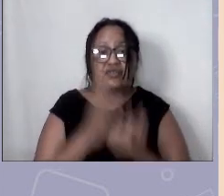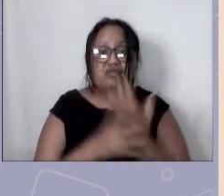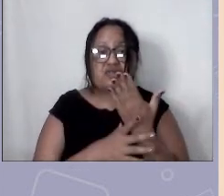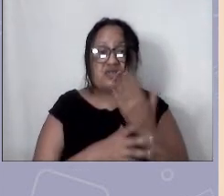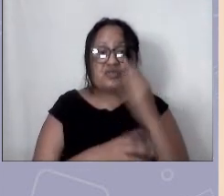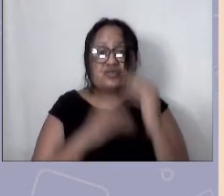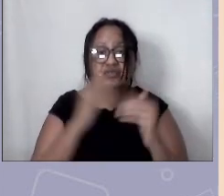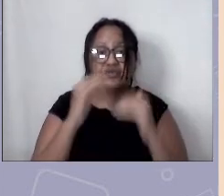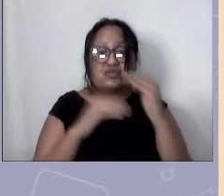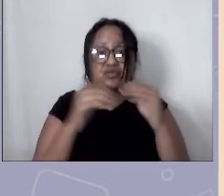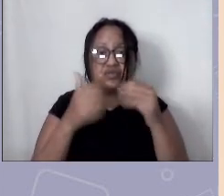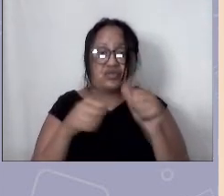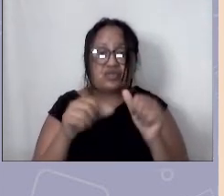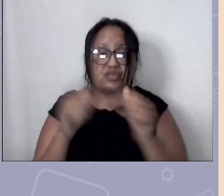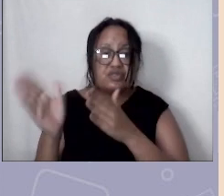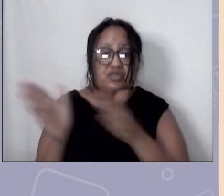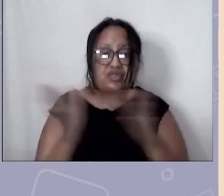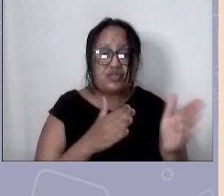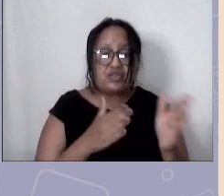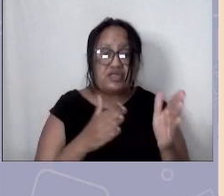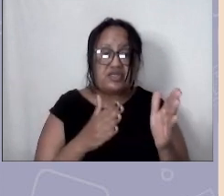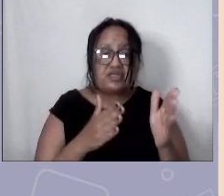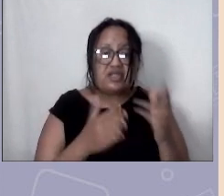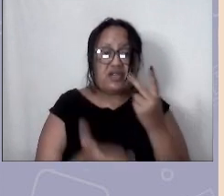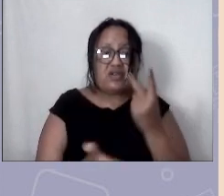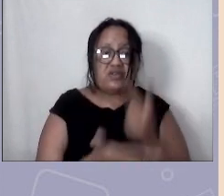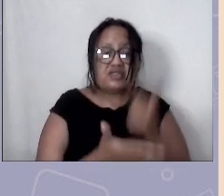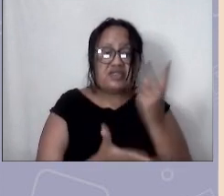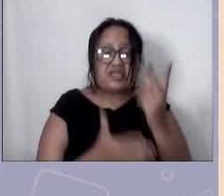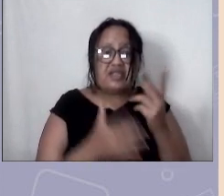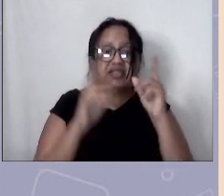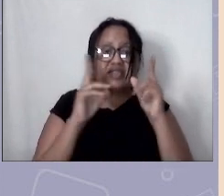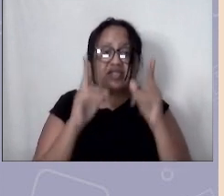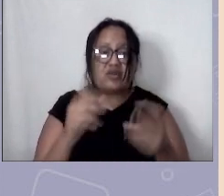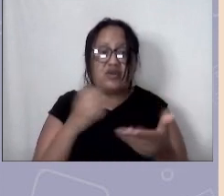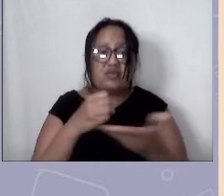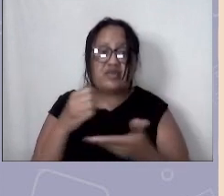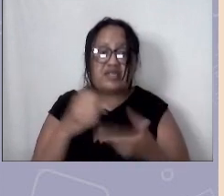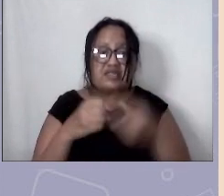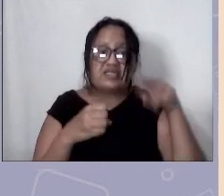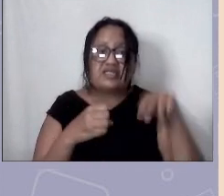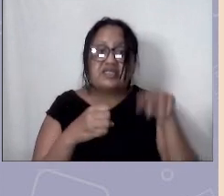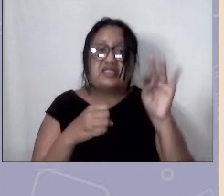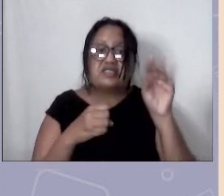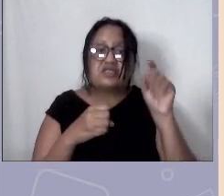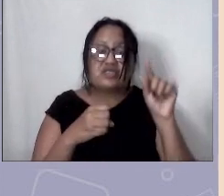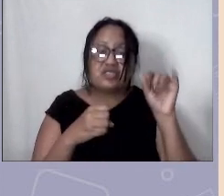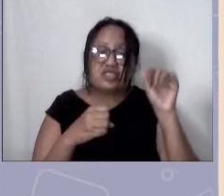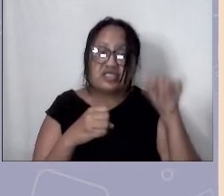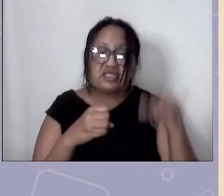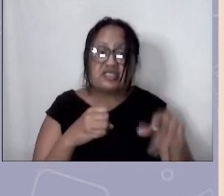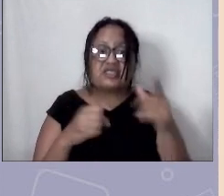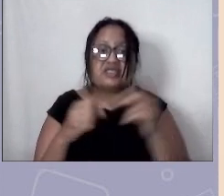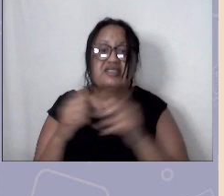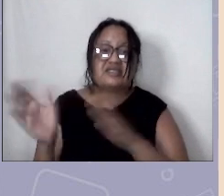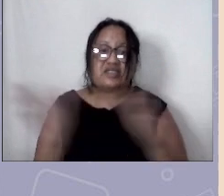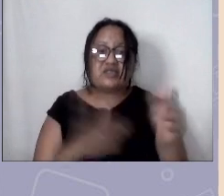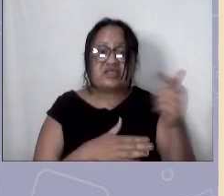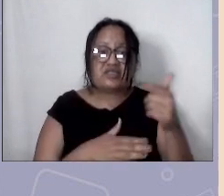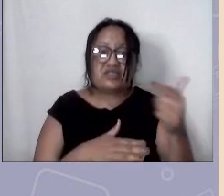mesmas bases nitrogenadas da sequência 2 trocando-se a tinina pela uracila verdadeiro se a gente voltar lá